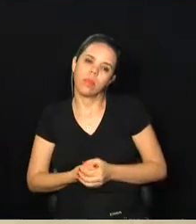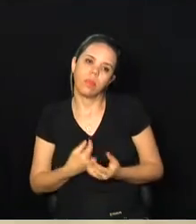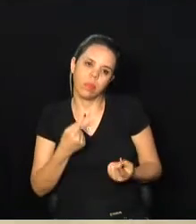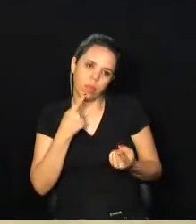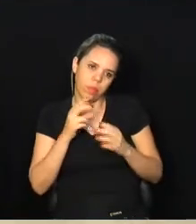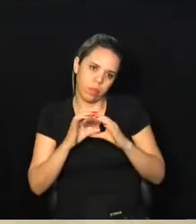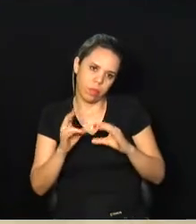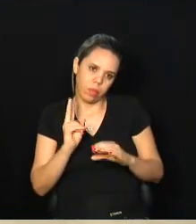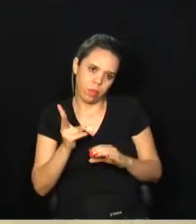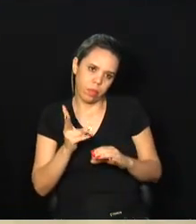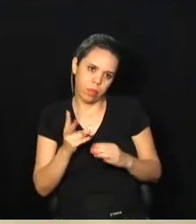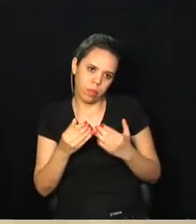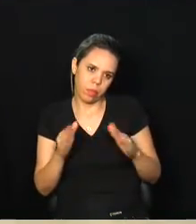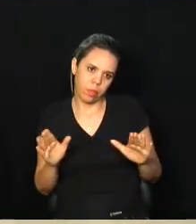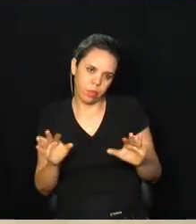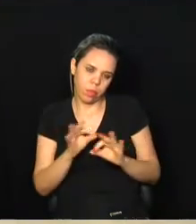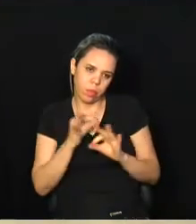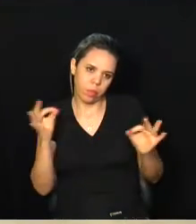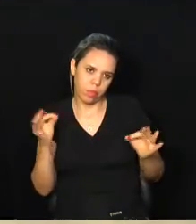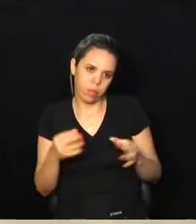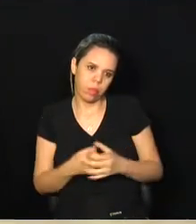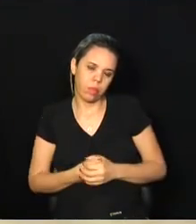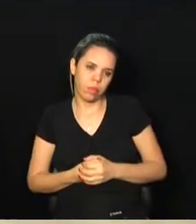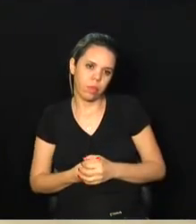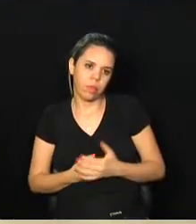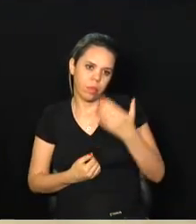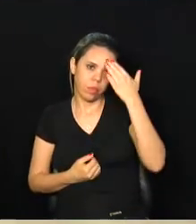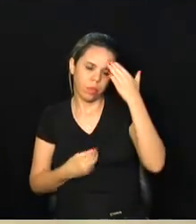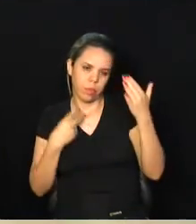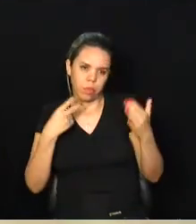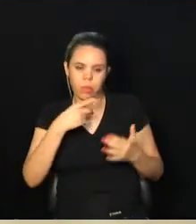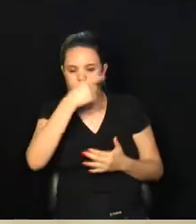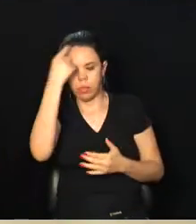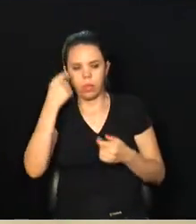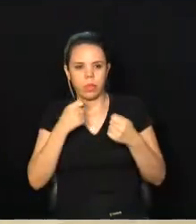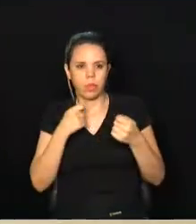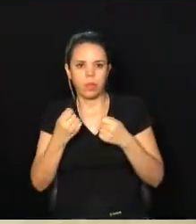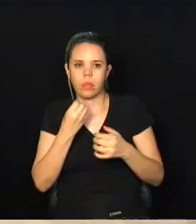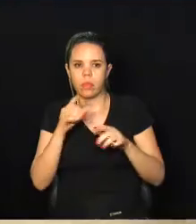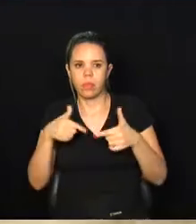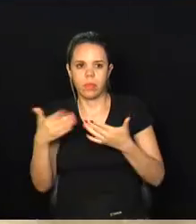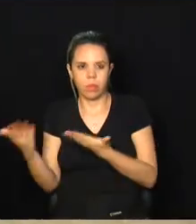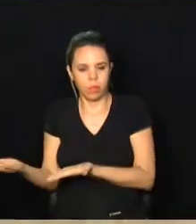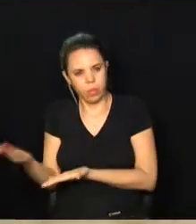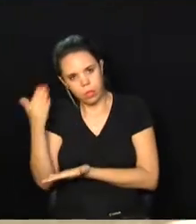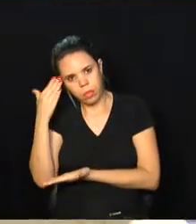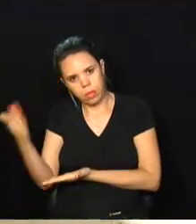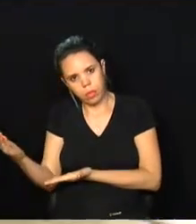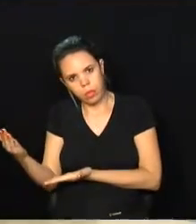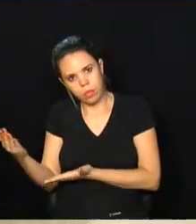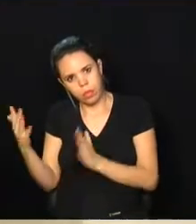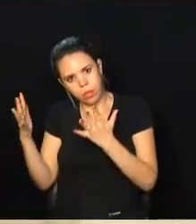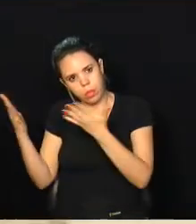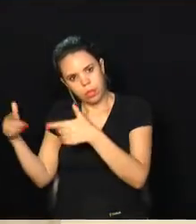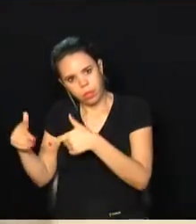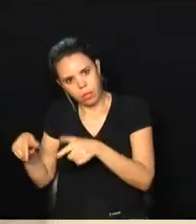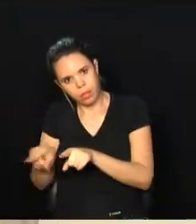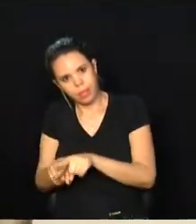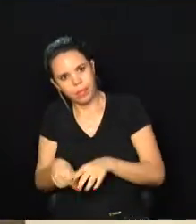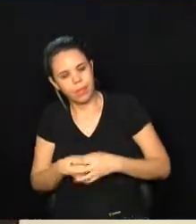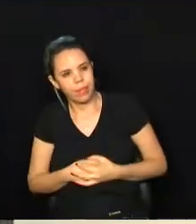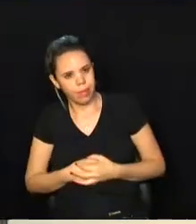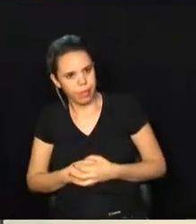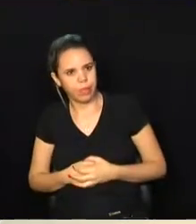tem que estar sempre em dia. Obrigada, vereador, pela entrevista e um bom trabalho. Muito obrigado, Mariana. Parabéns pelo seu trabalho também.